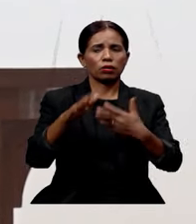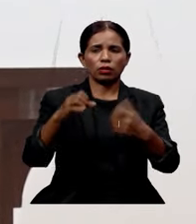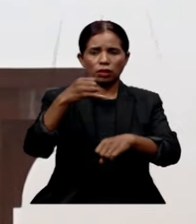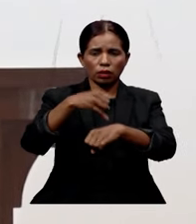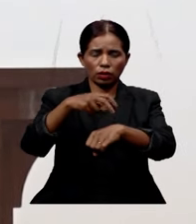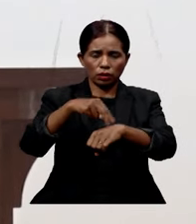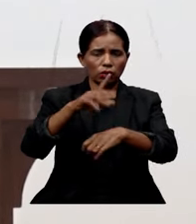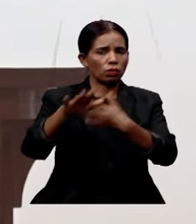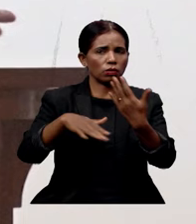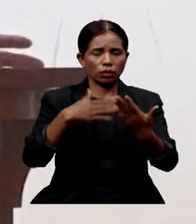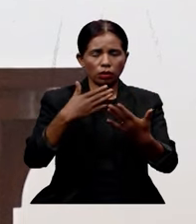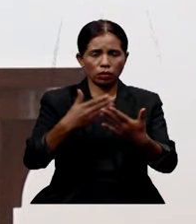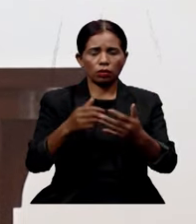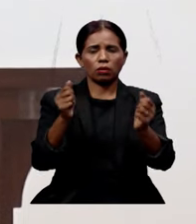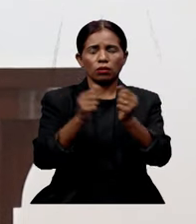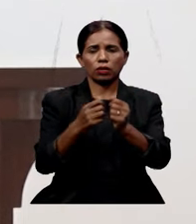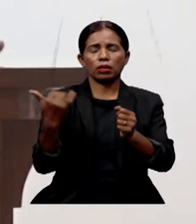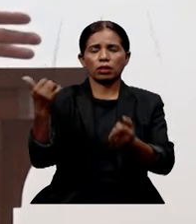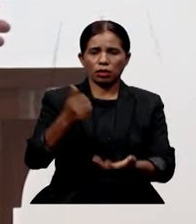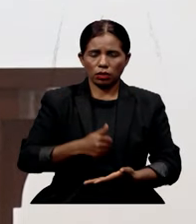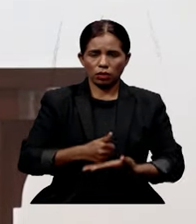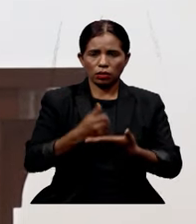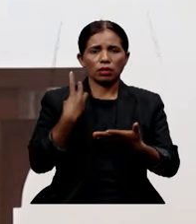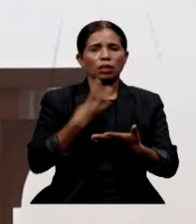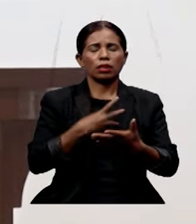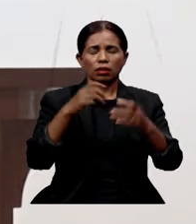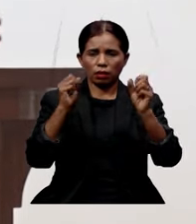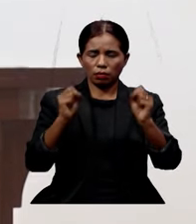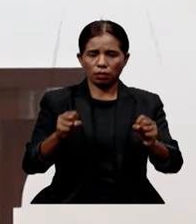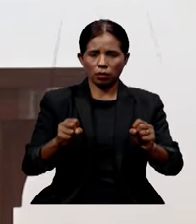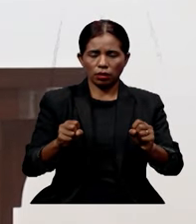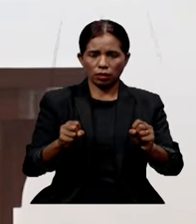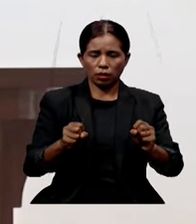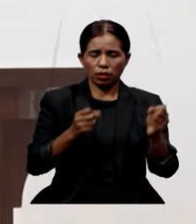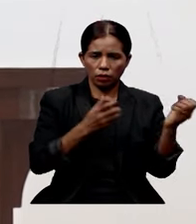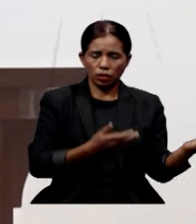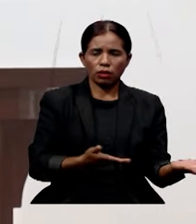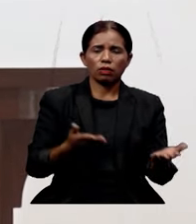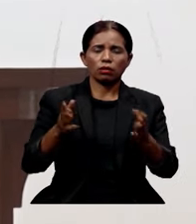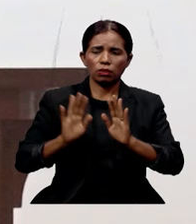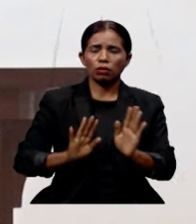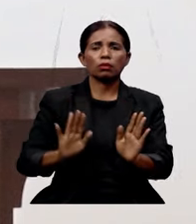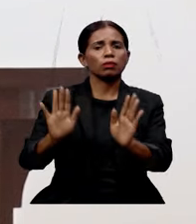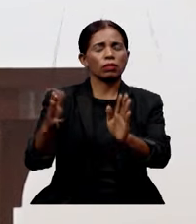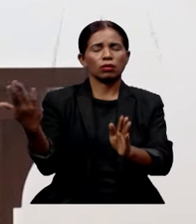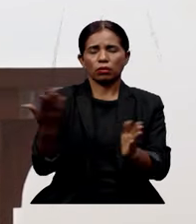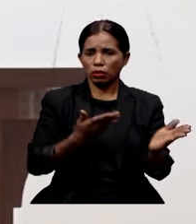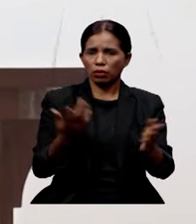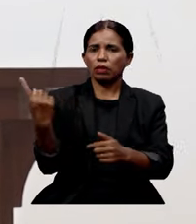gira, o CIRNE ajuda e te pede tudo no Fatim. Lori no Fatim,